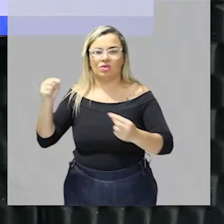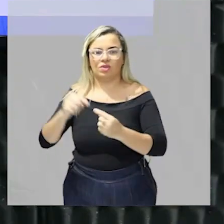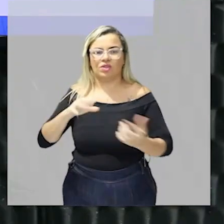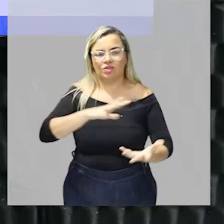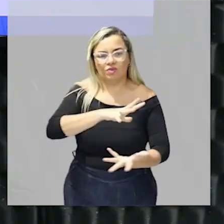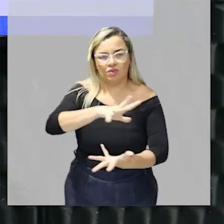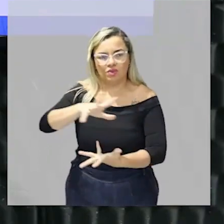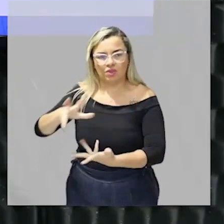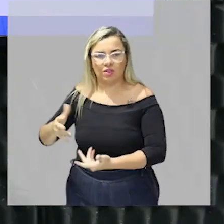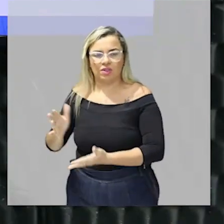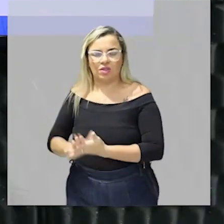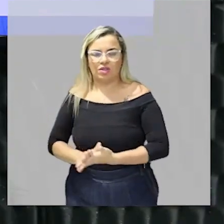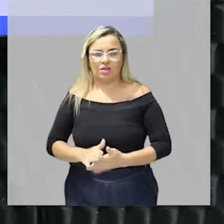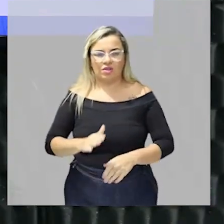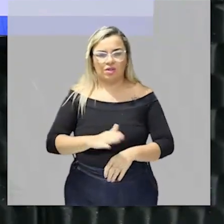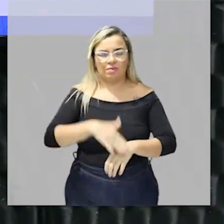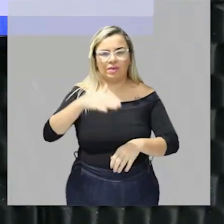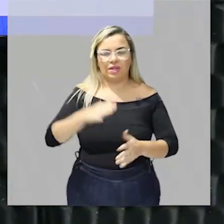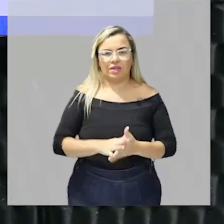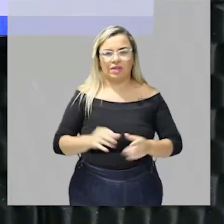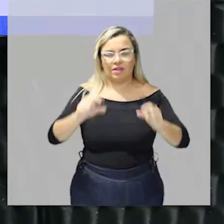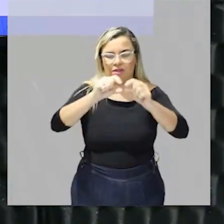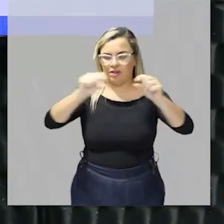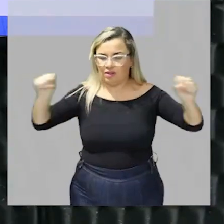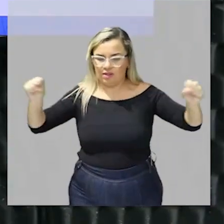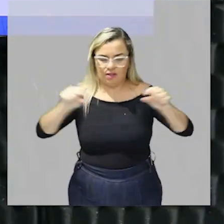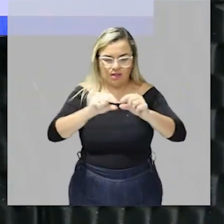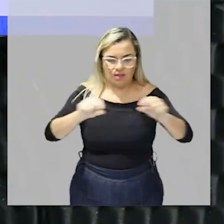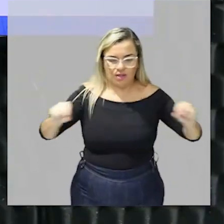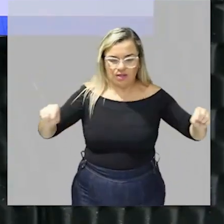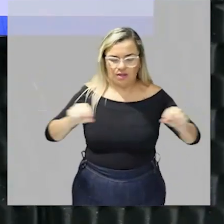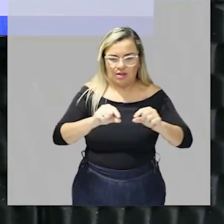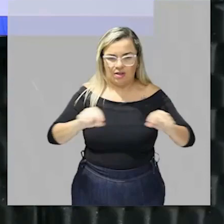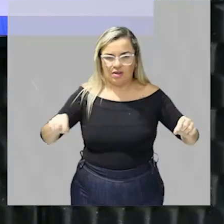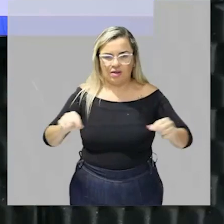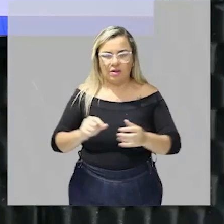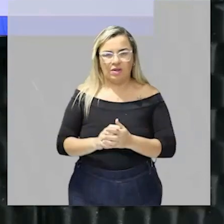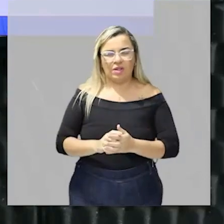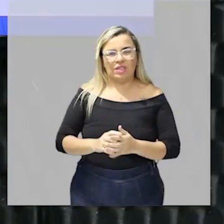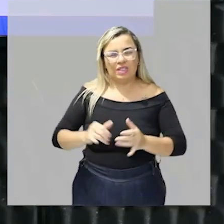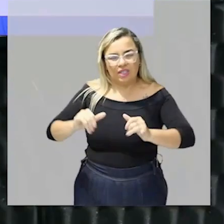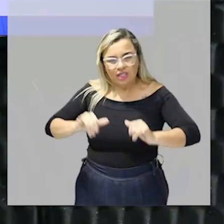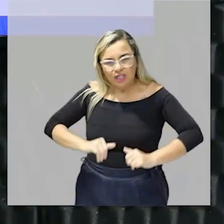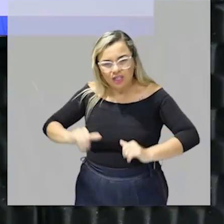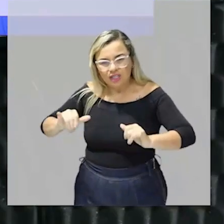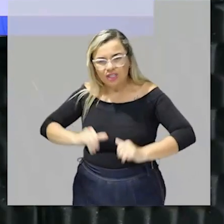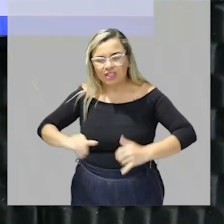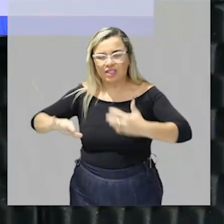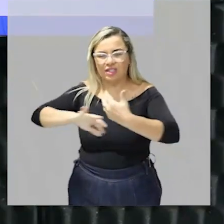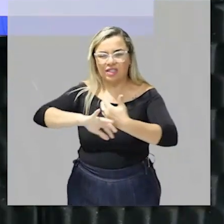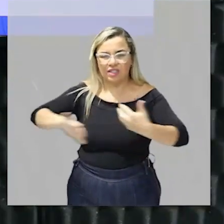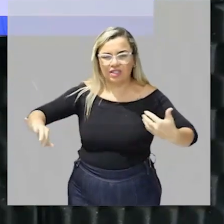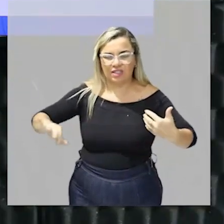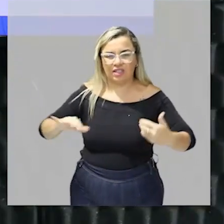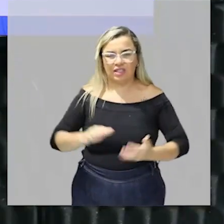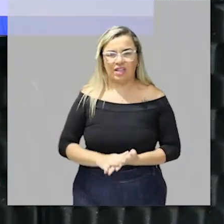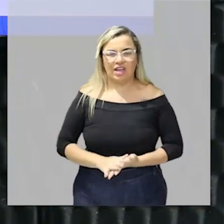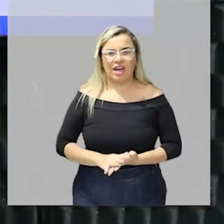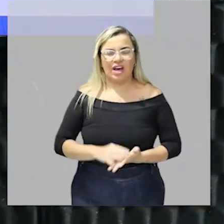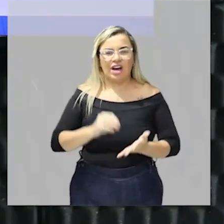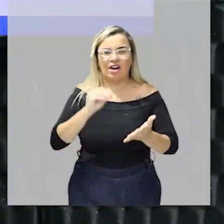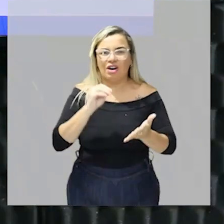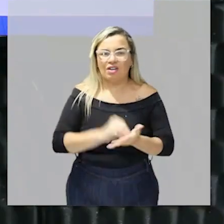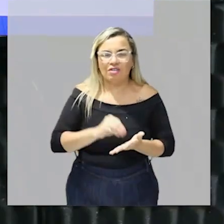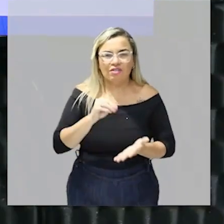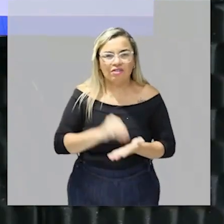mundo. Mais que o arame farpado, né, que isola. Por isso que ela fala de cortina de ferro. É a realidade de